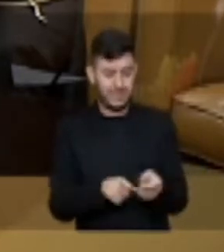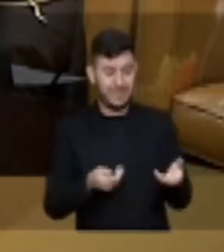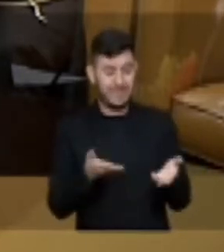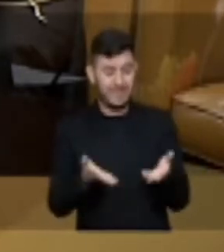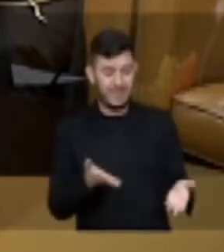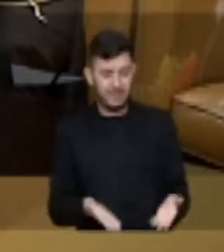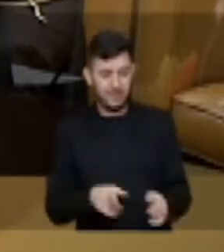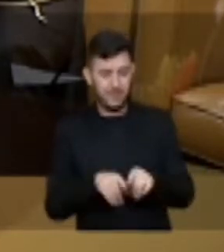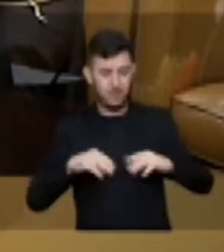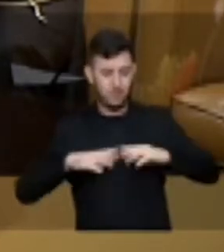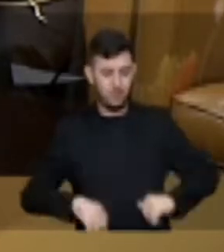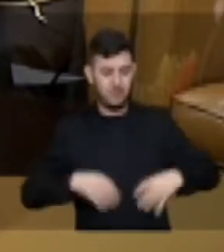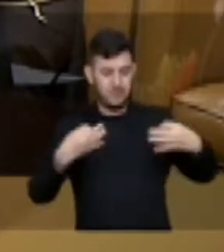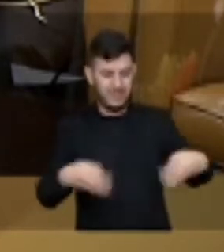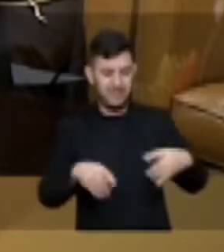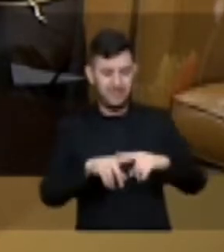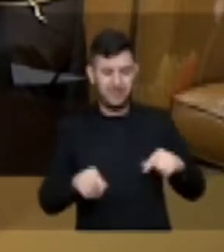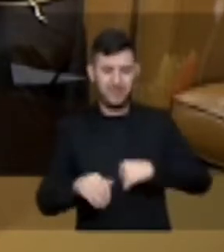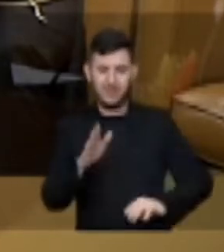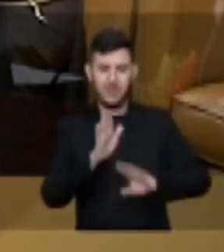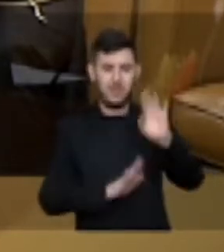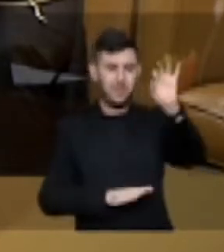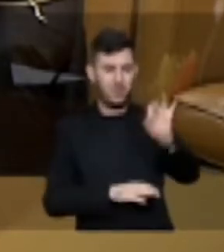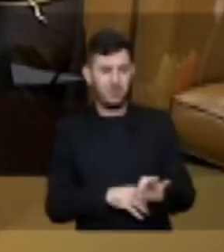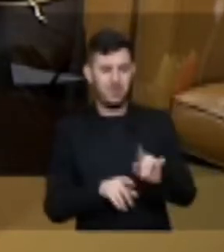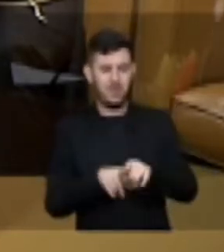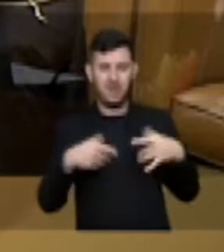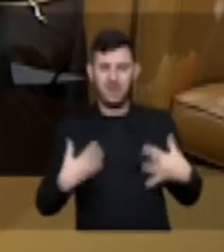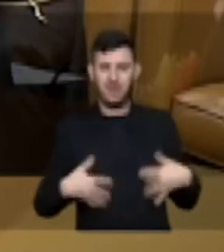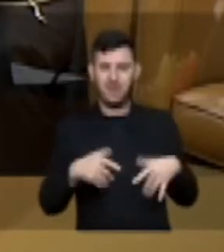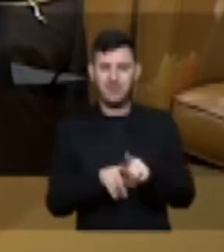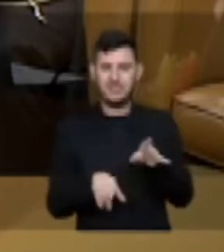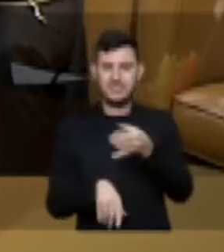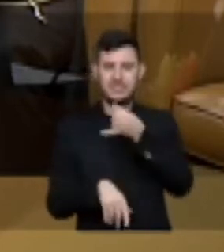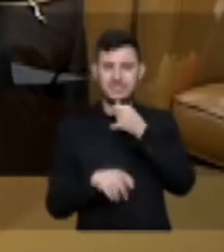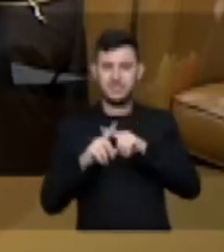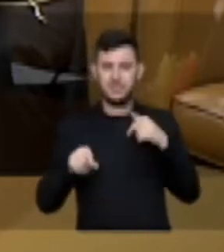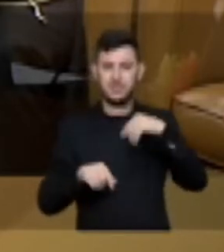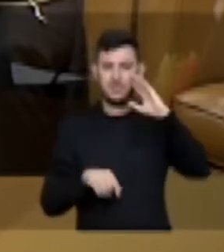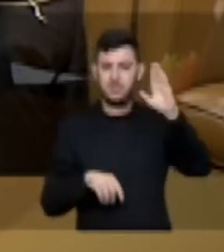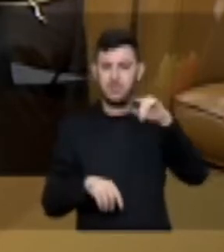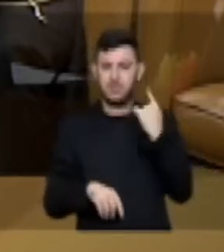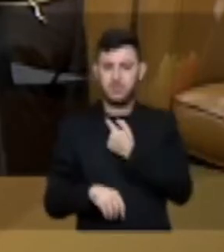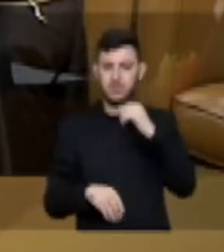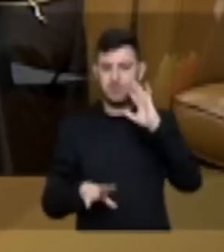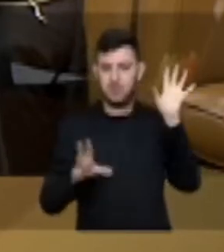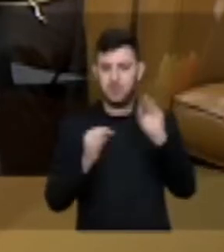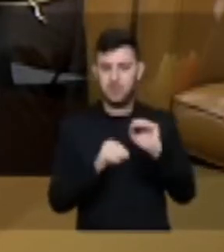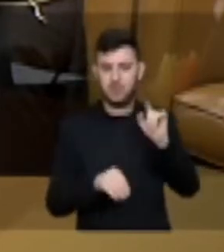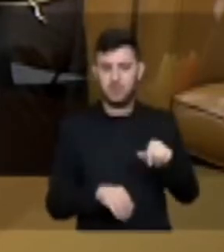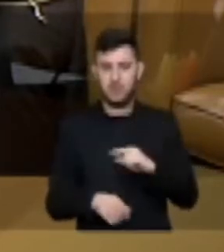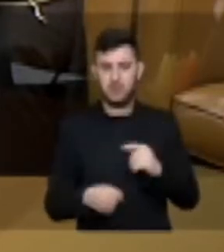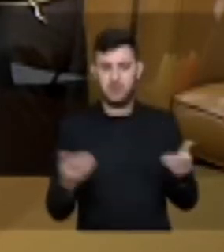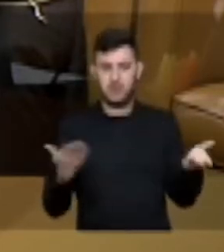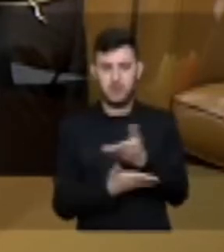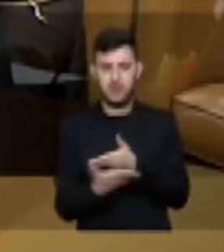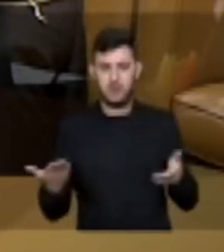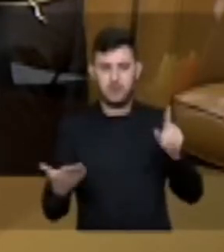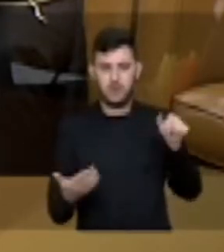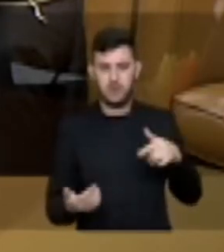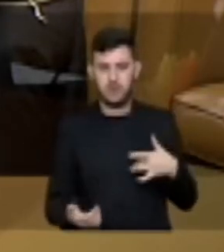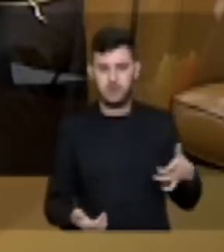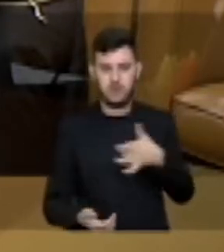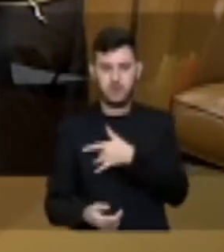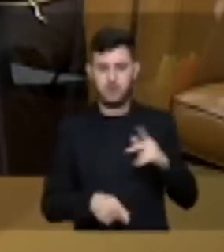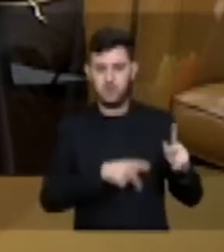índice é absolutamente alarmante, ele é triste, e especialmente se considerarmos a relação intrínseca entre a saúde da